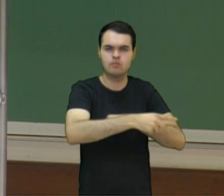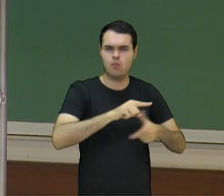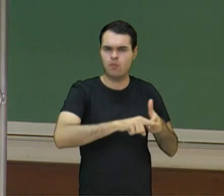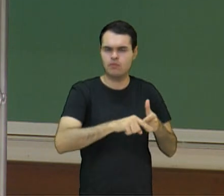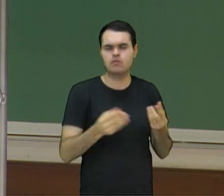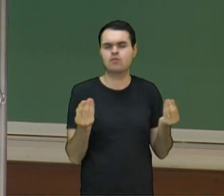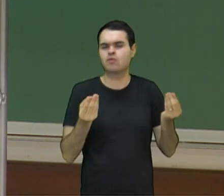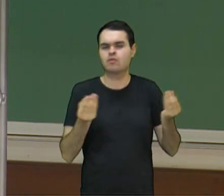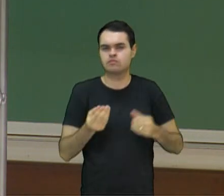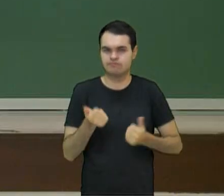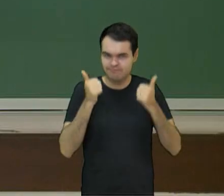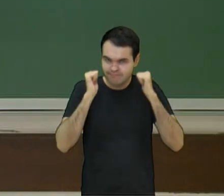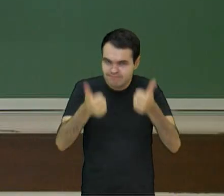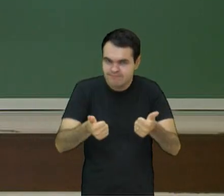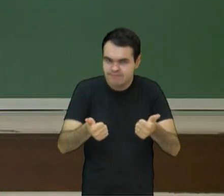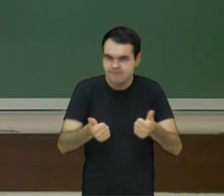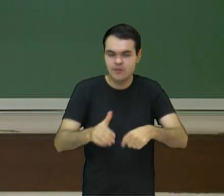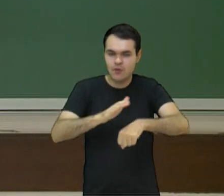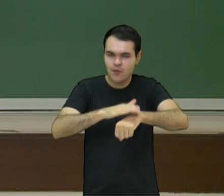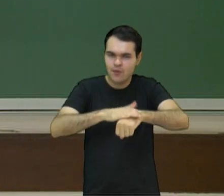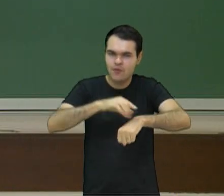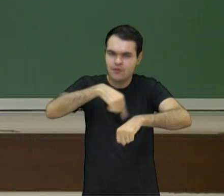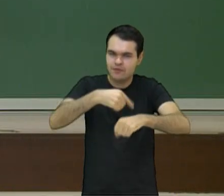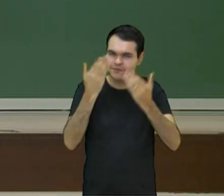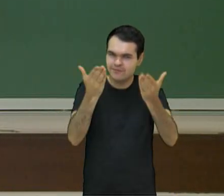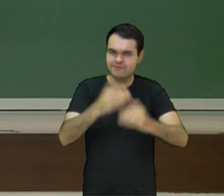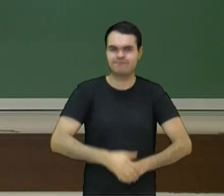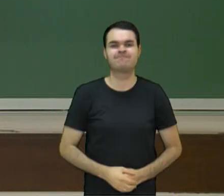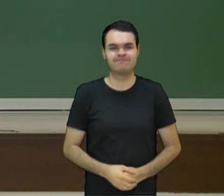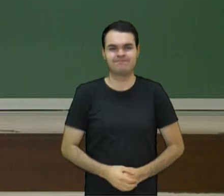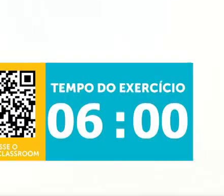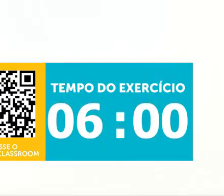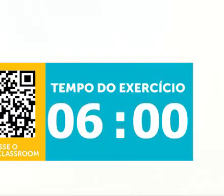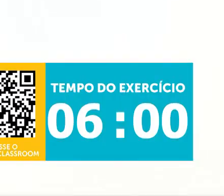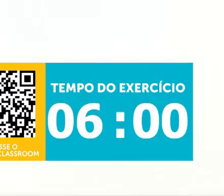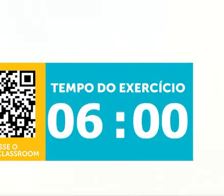problema? Beleza, galera? Reloginho na tela para vocês.